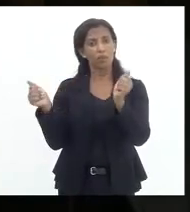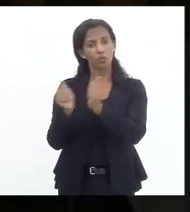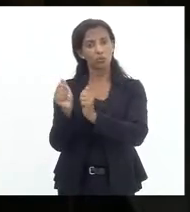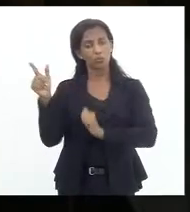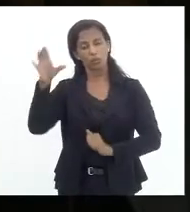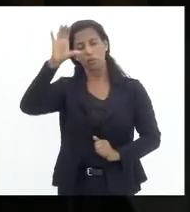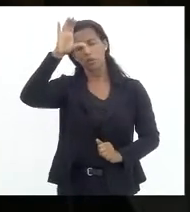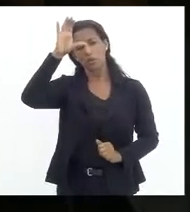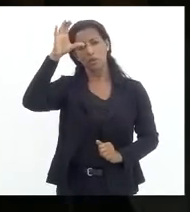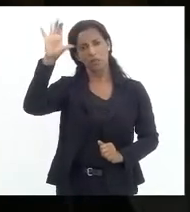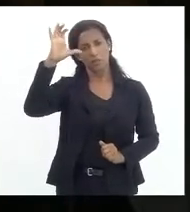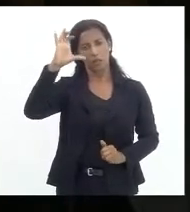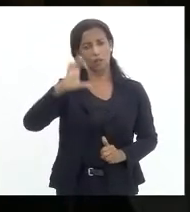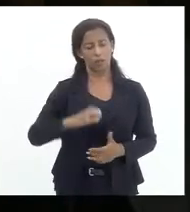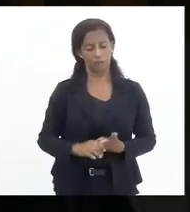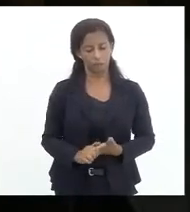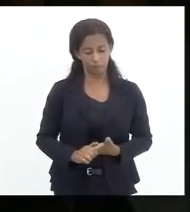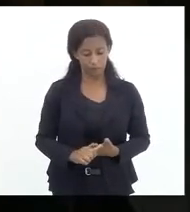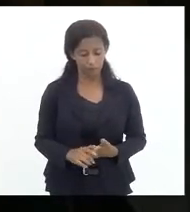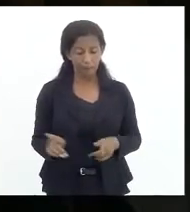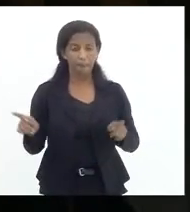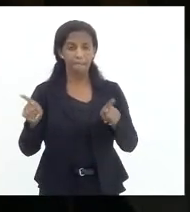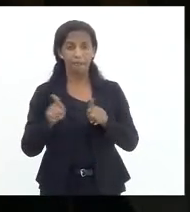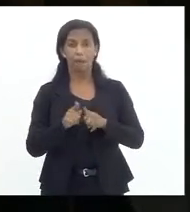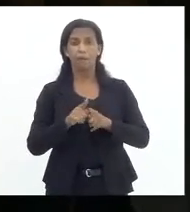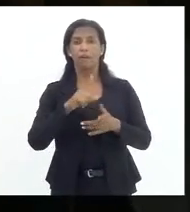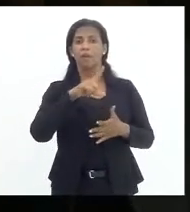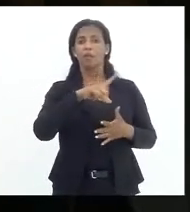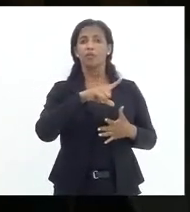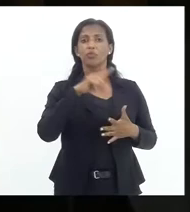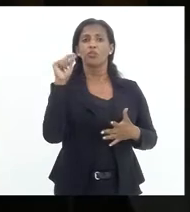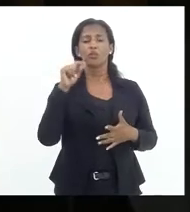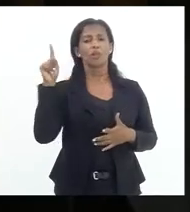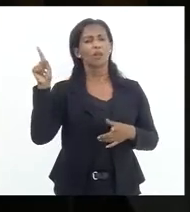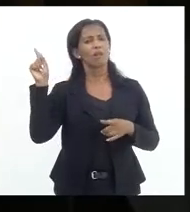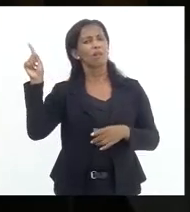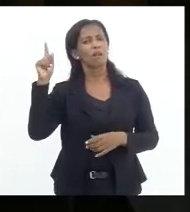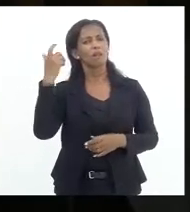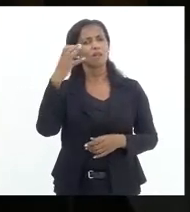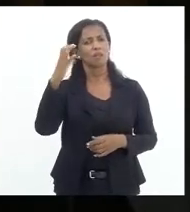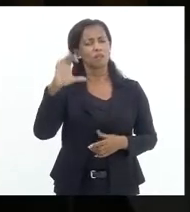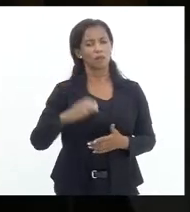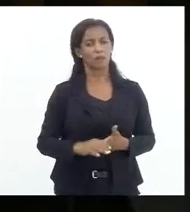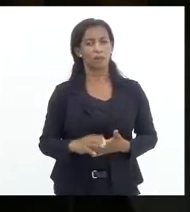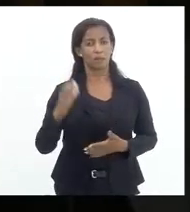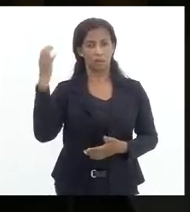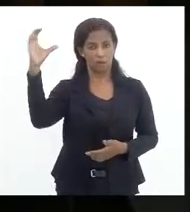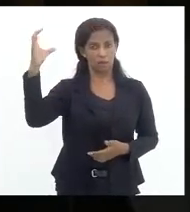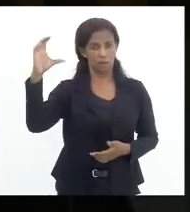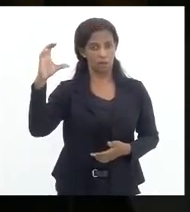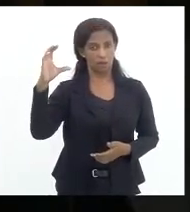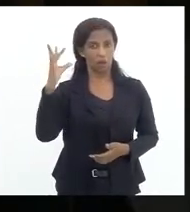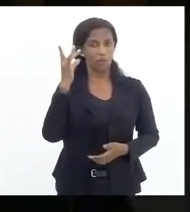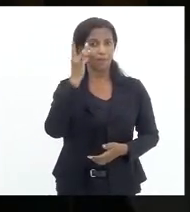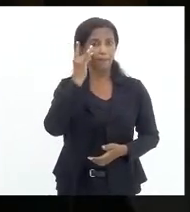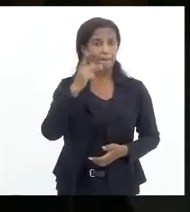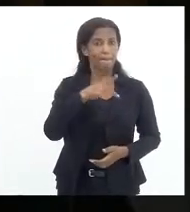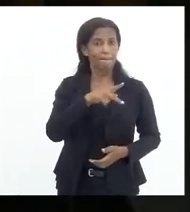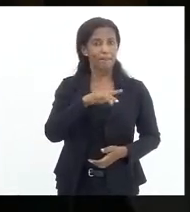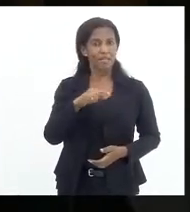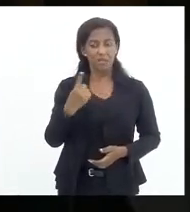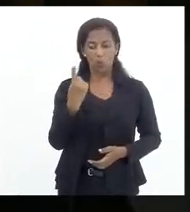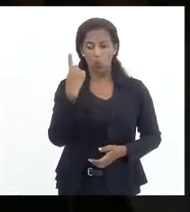Niterói eu quero também destacar aqui no caso de Niterói Niterói presente é uma ação